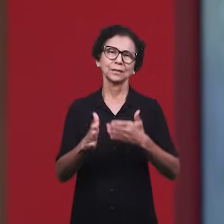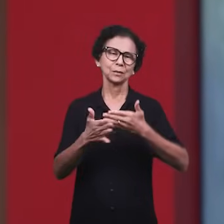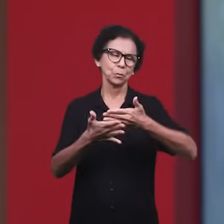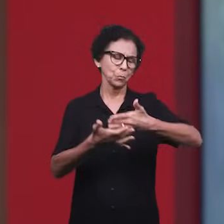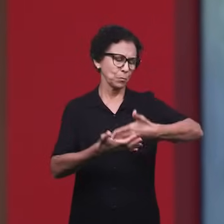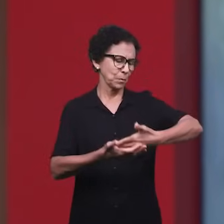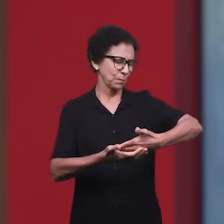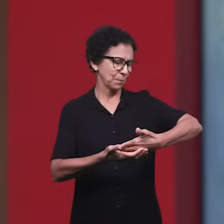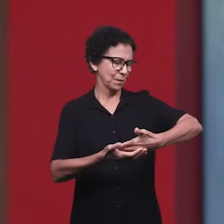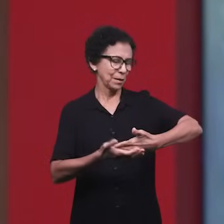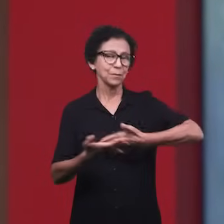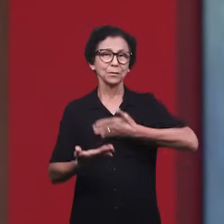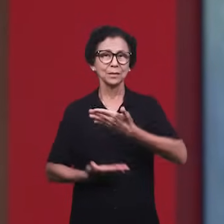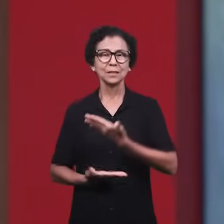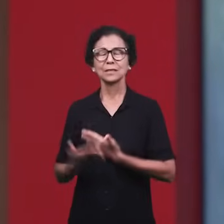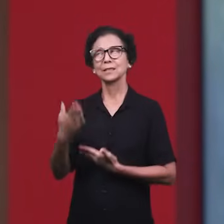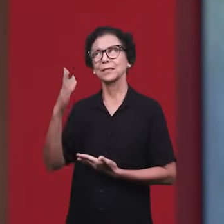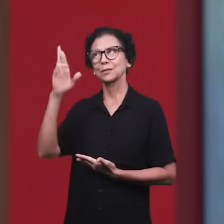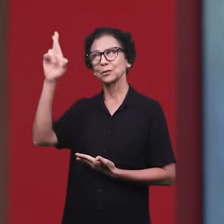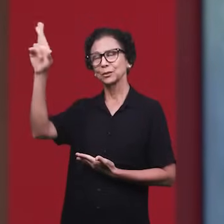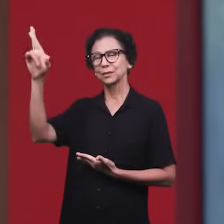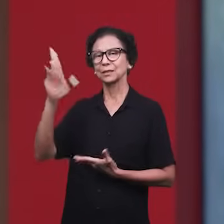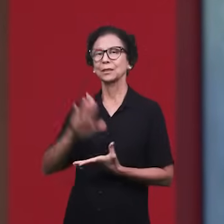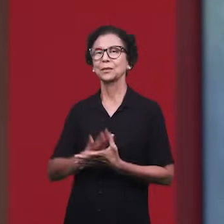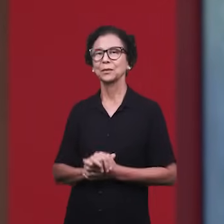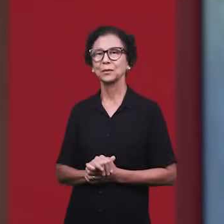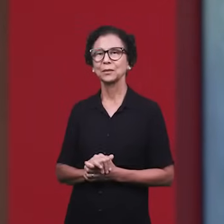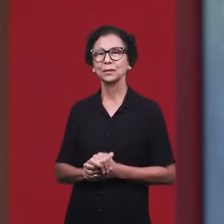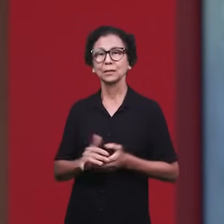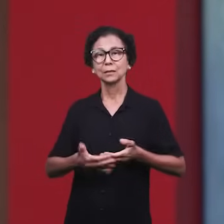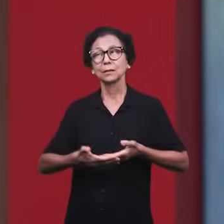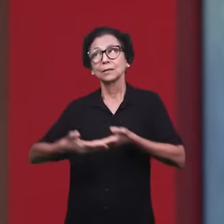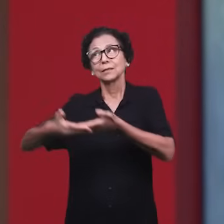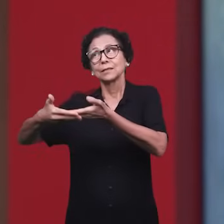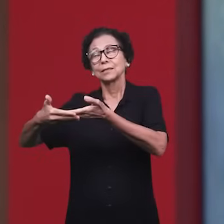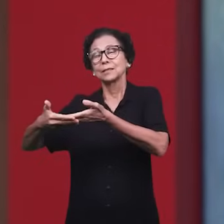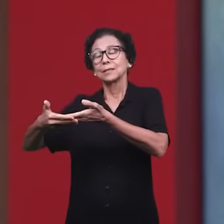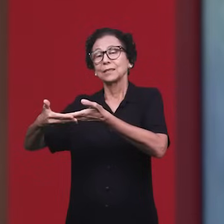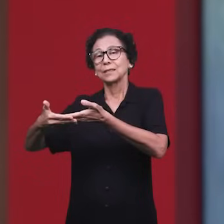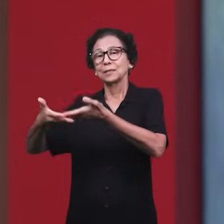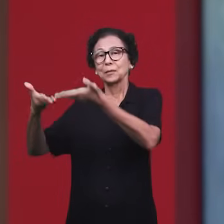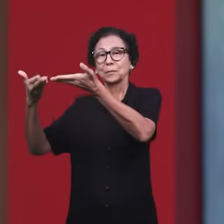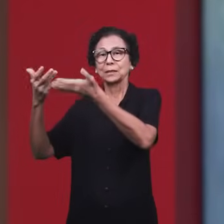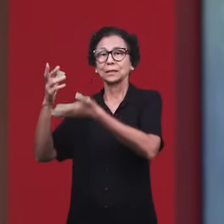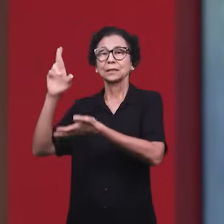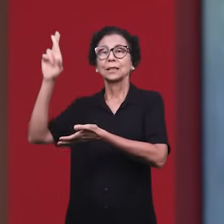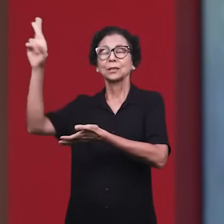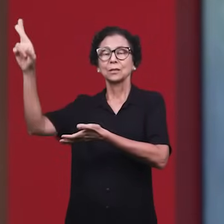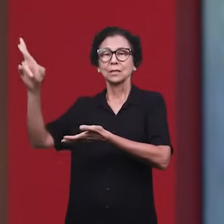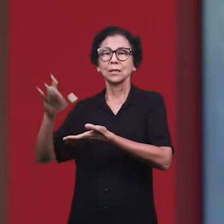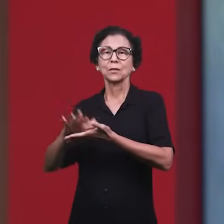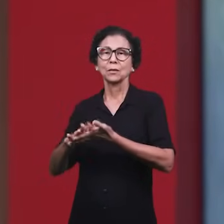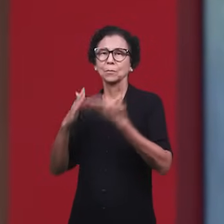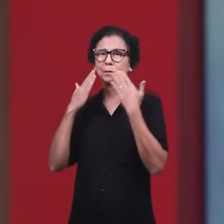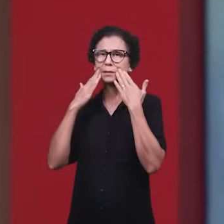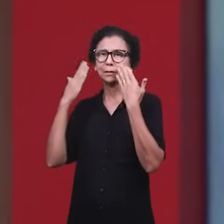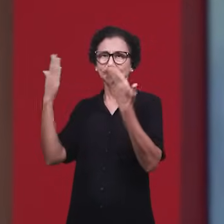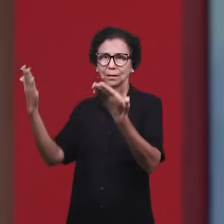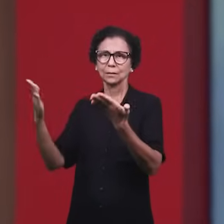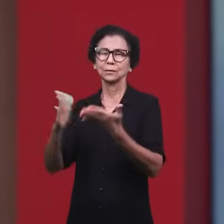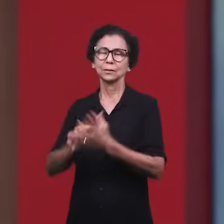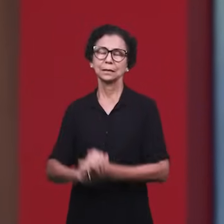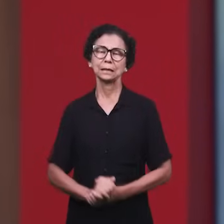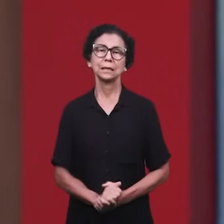de mais um membro da igreja né que está sendo ali apresentado fruto da oração de tudo aquilo que a igreja às vezes nós